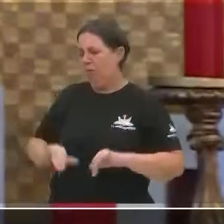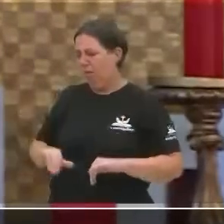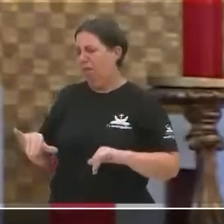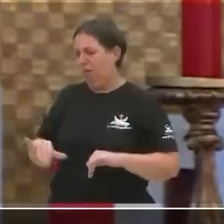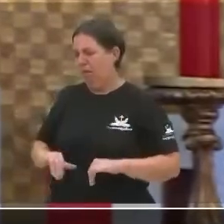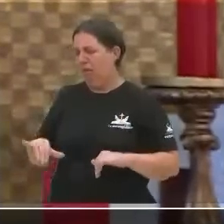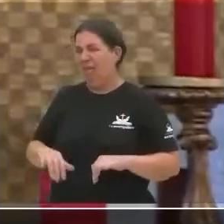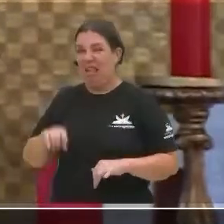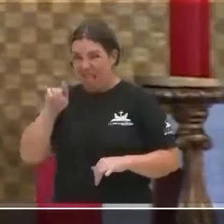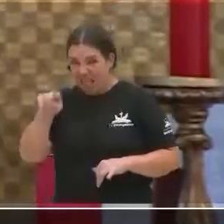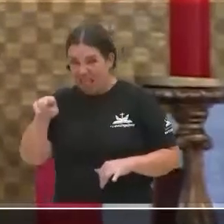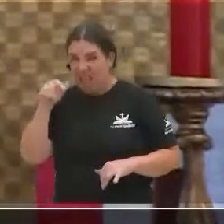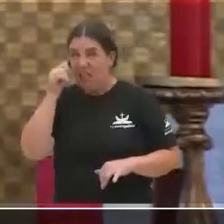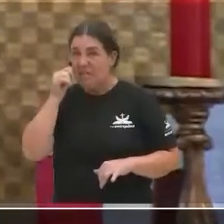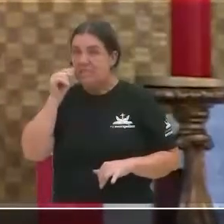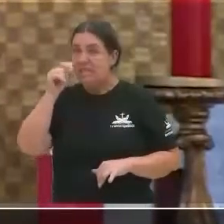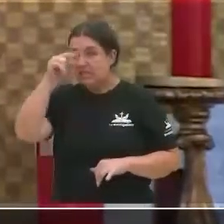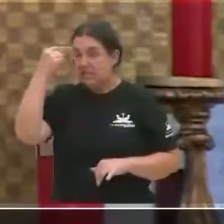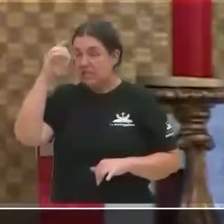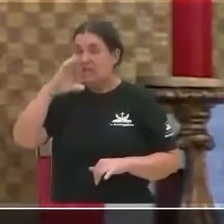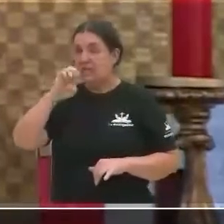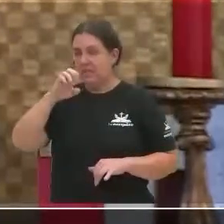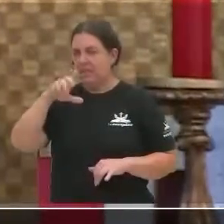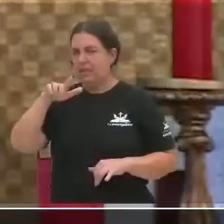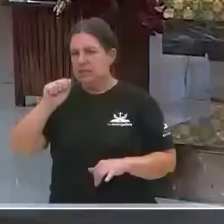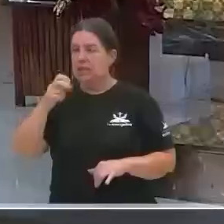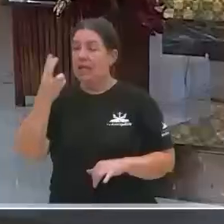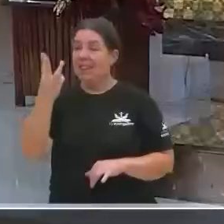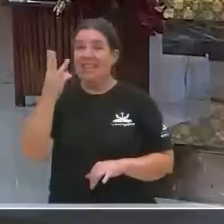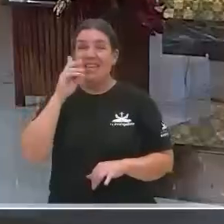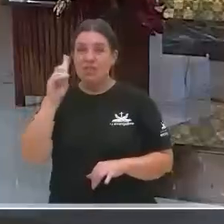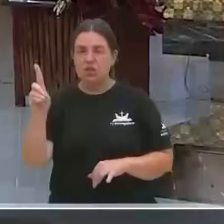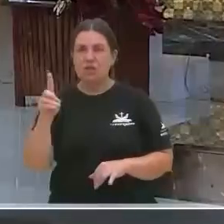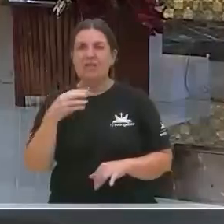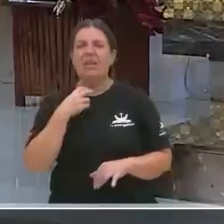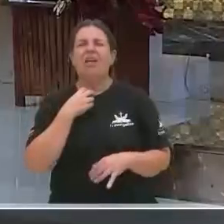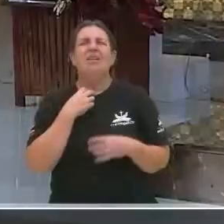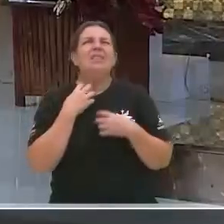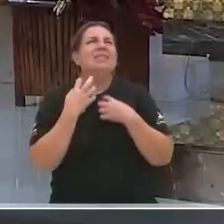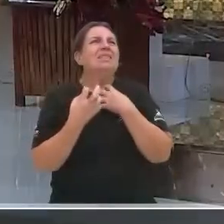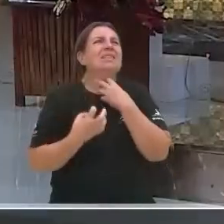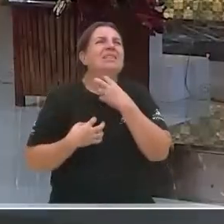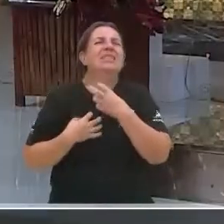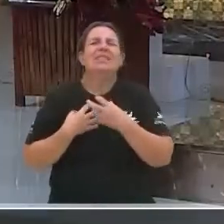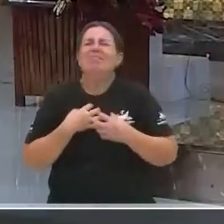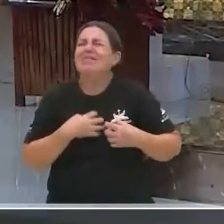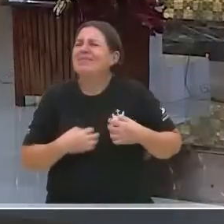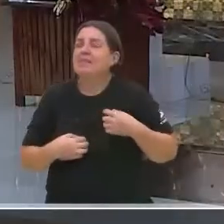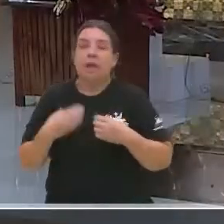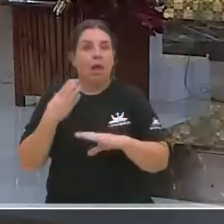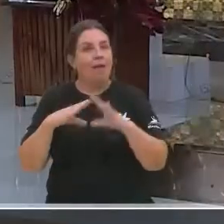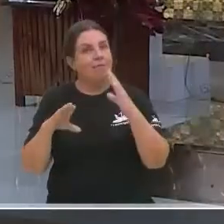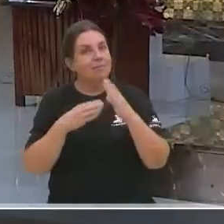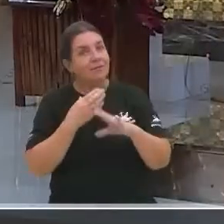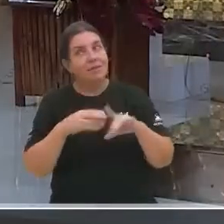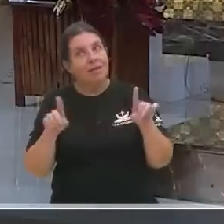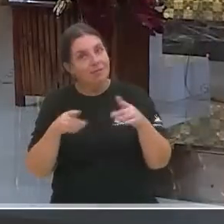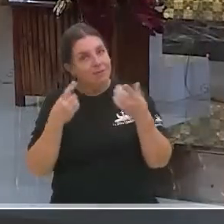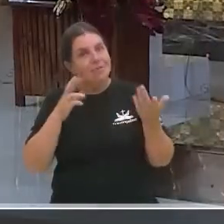três dias agoniando agora eu te digo uma pessoa que está agoniando cantando ao